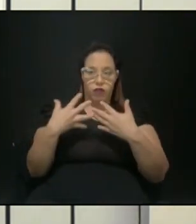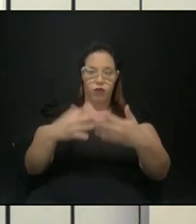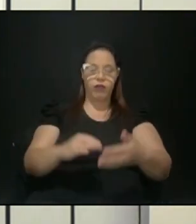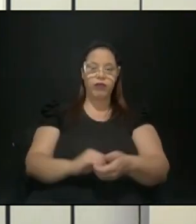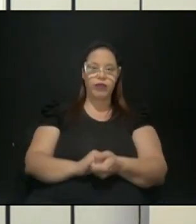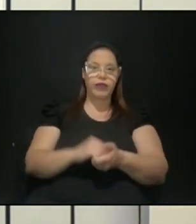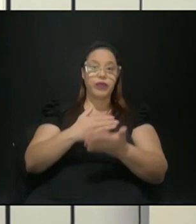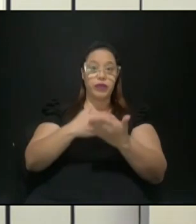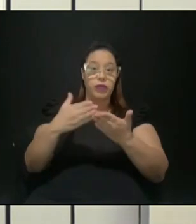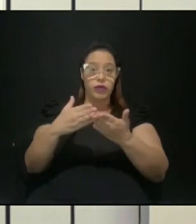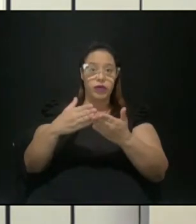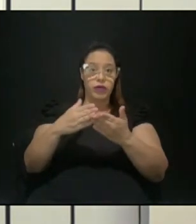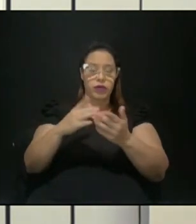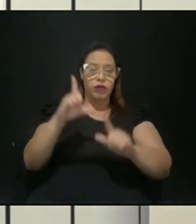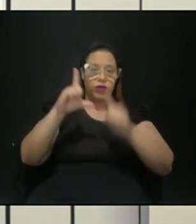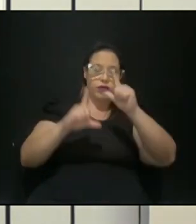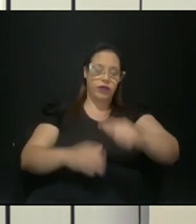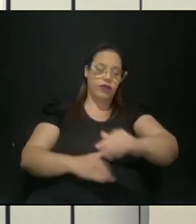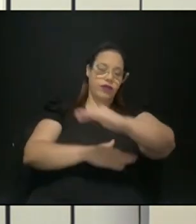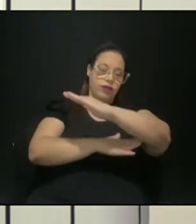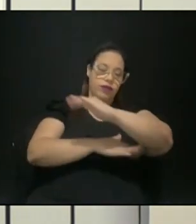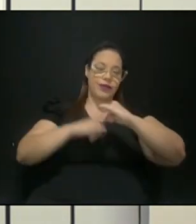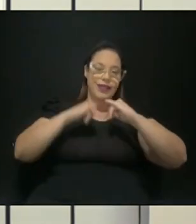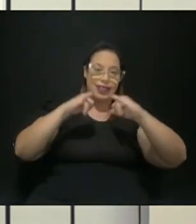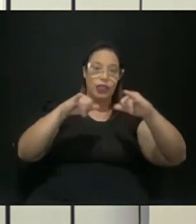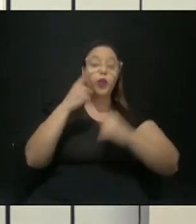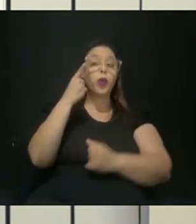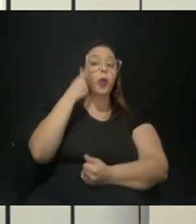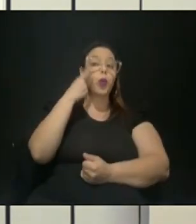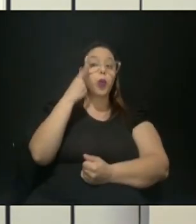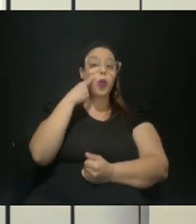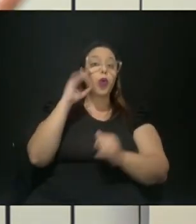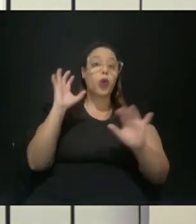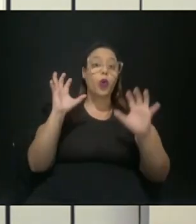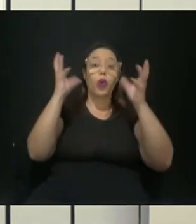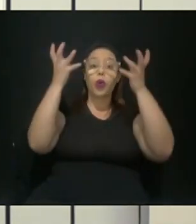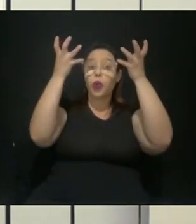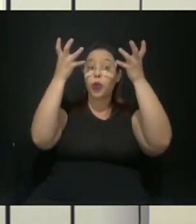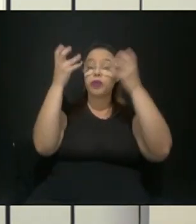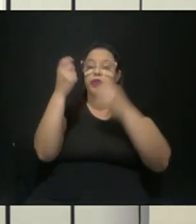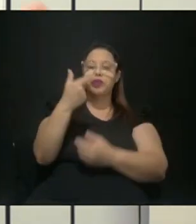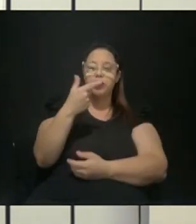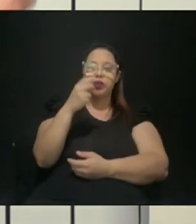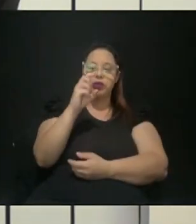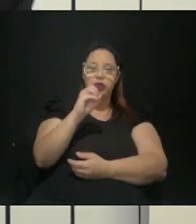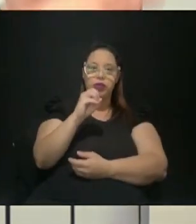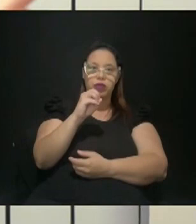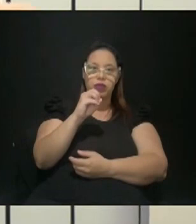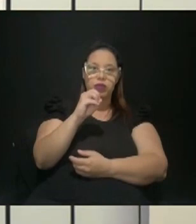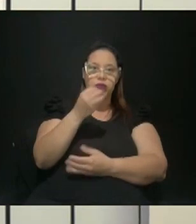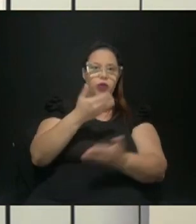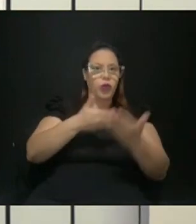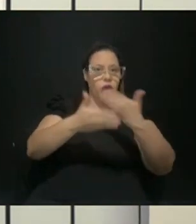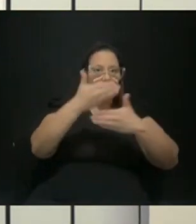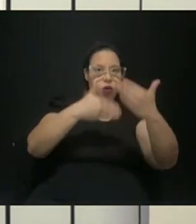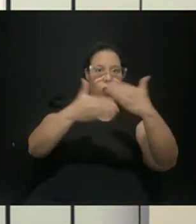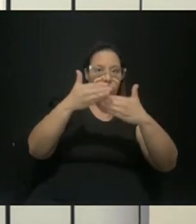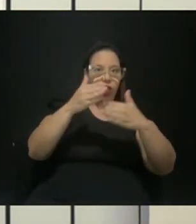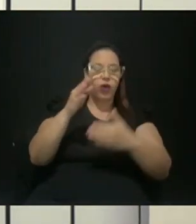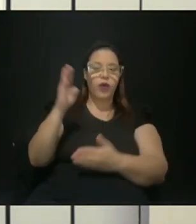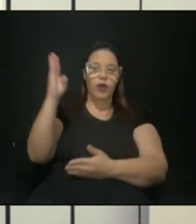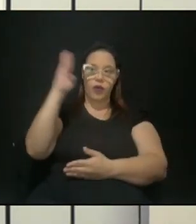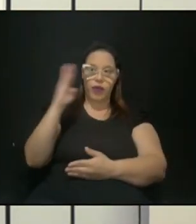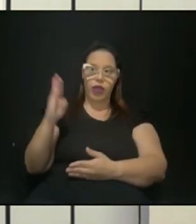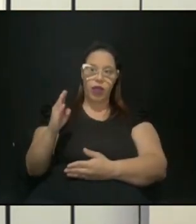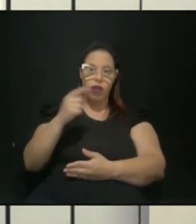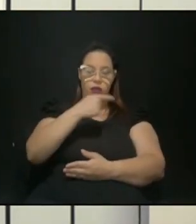com o Jornal Câmara Notícia e olha só, para celebrar os 50 anos das relações diplomáticas Brasil-China, o